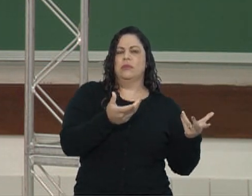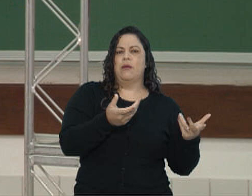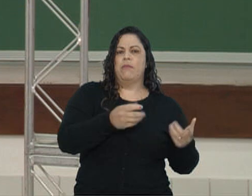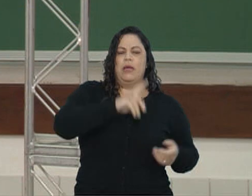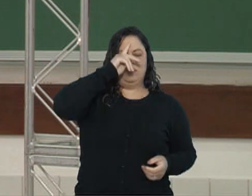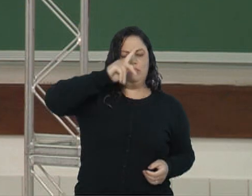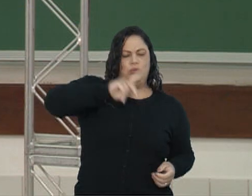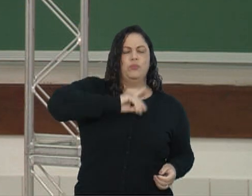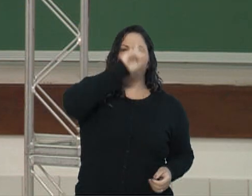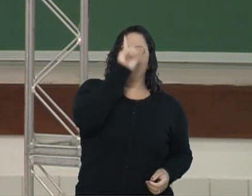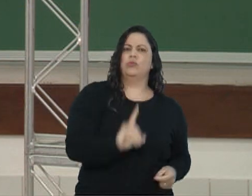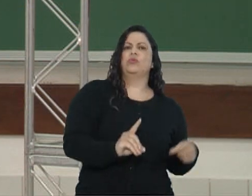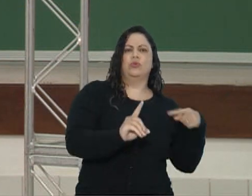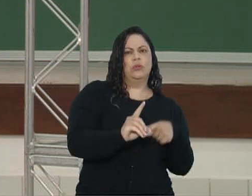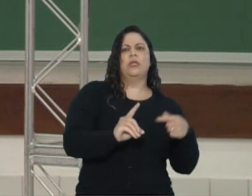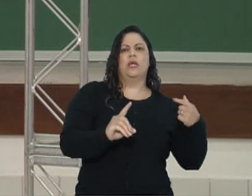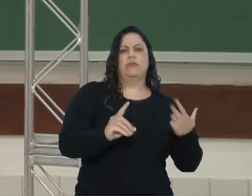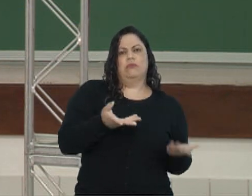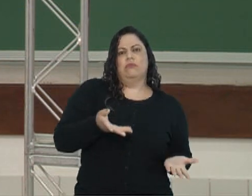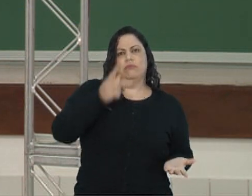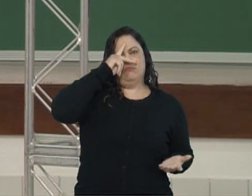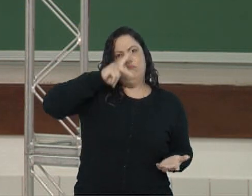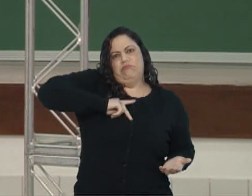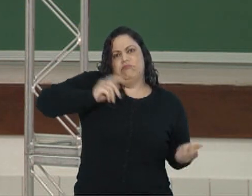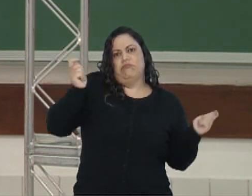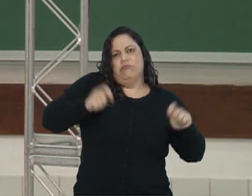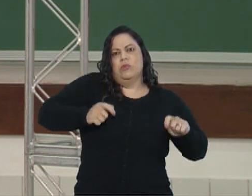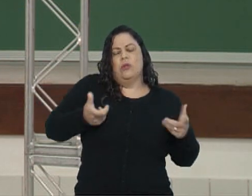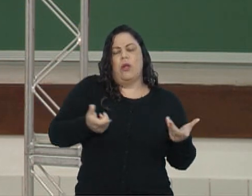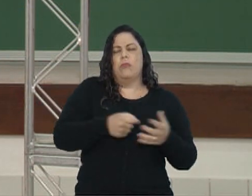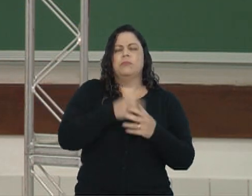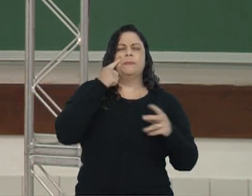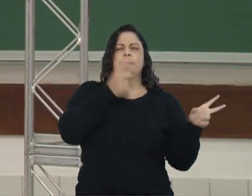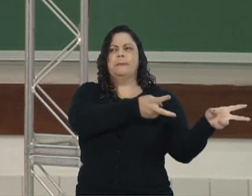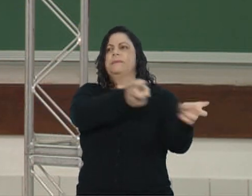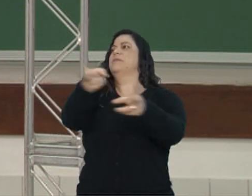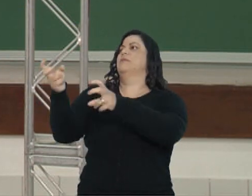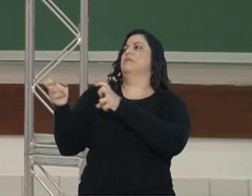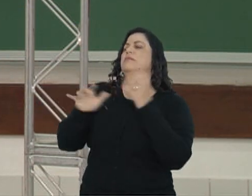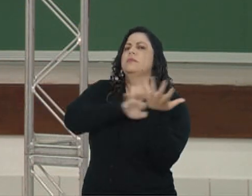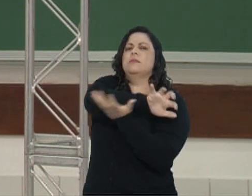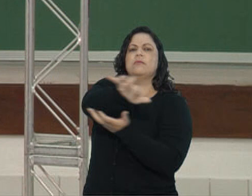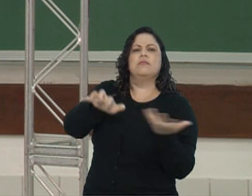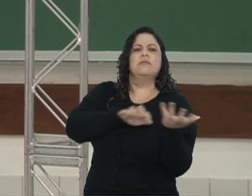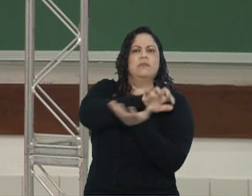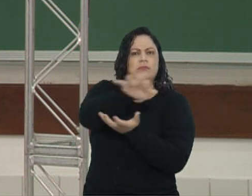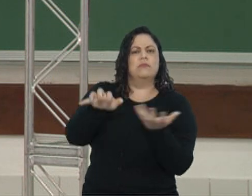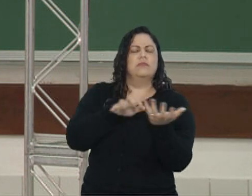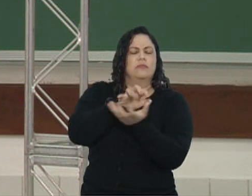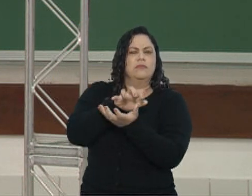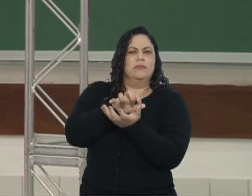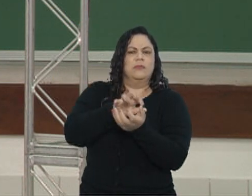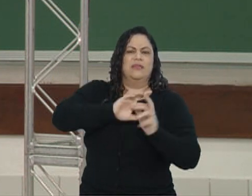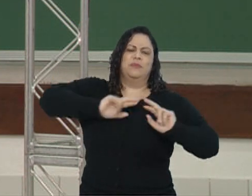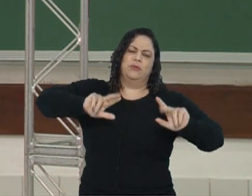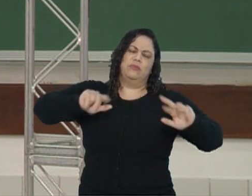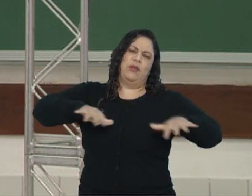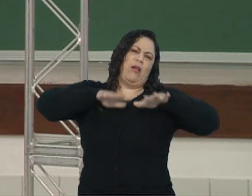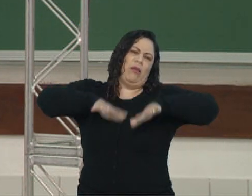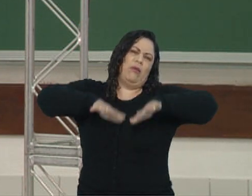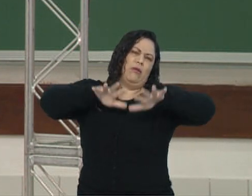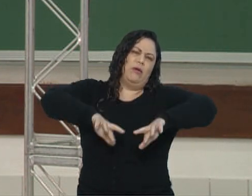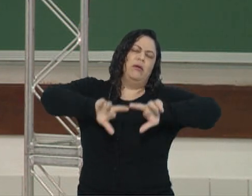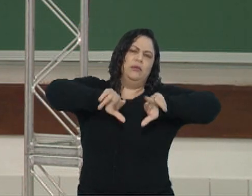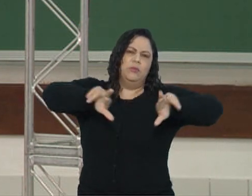de se manifestar. Então, a gente sempre está vendo as manifestações dos regimes democráticos, né? Isso é extremamente